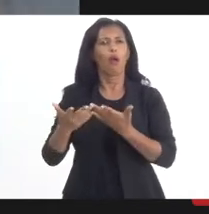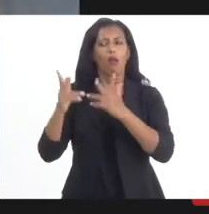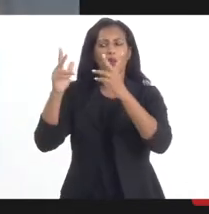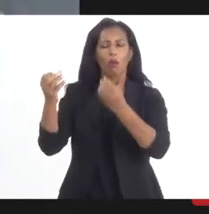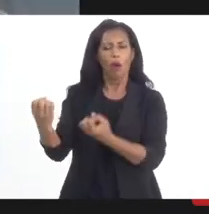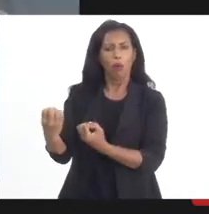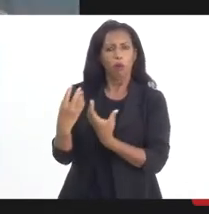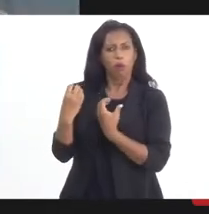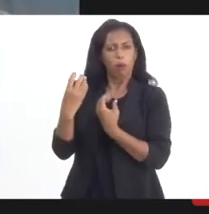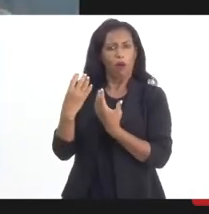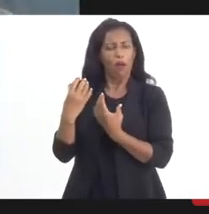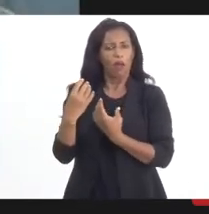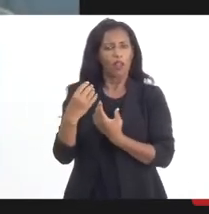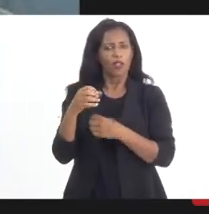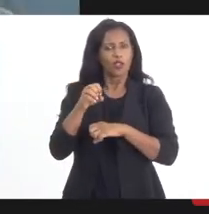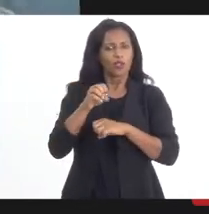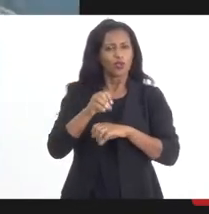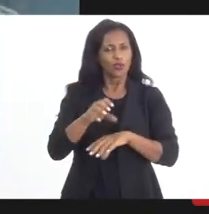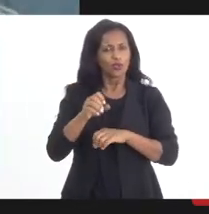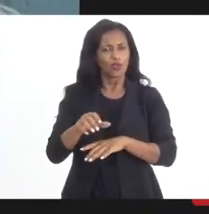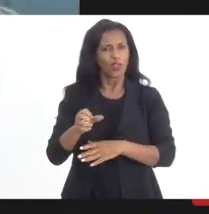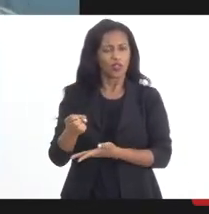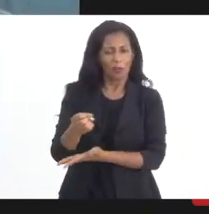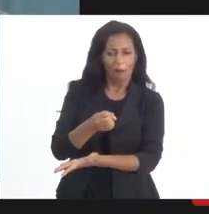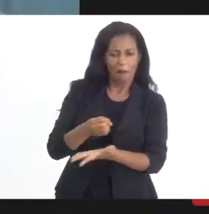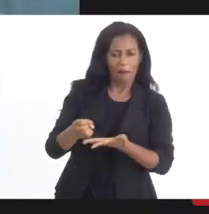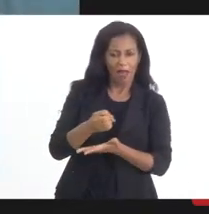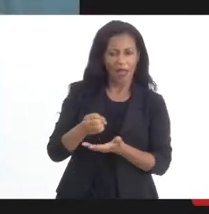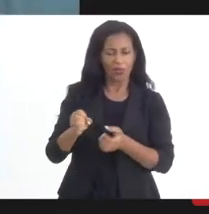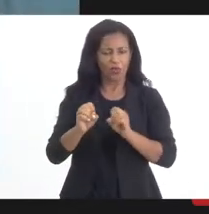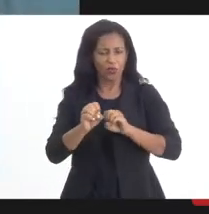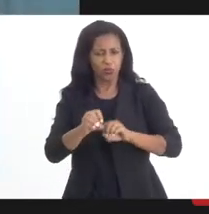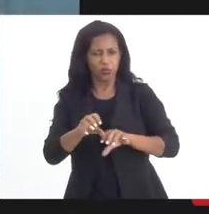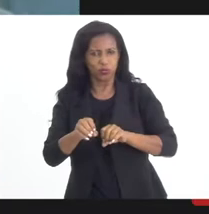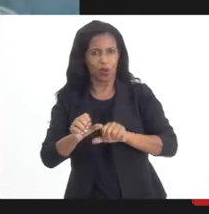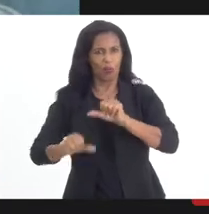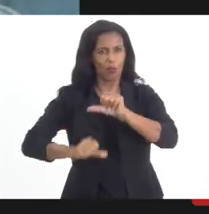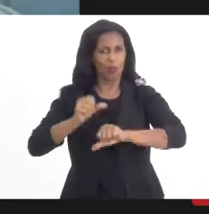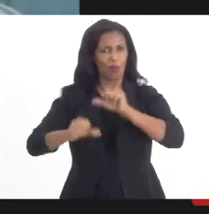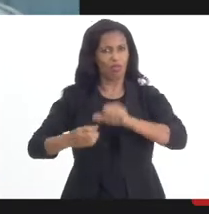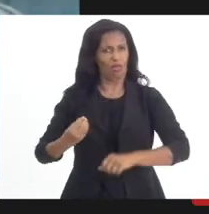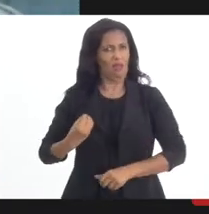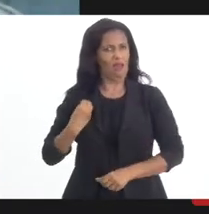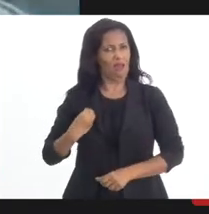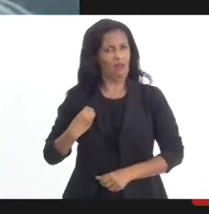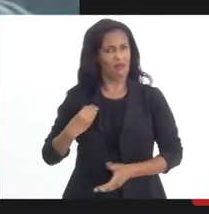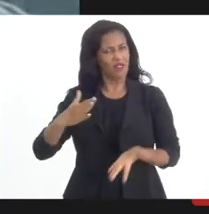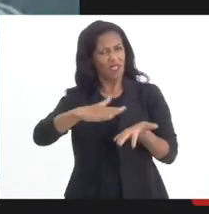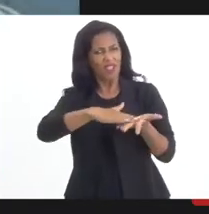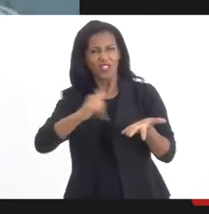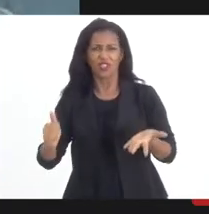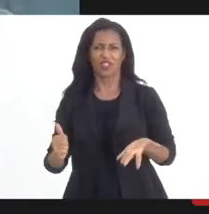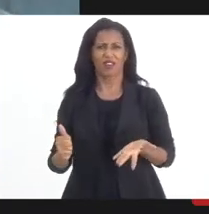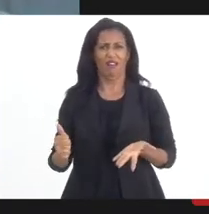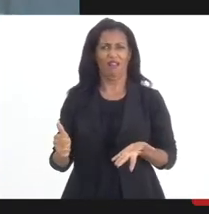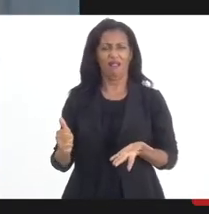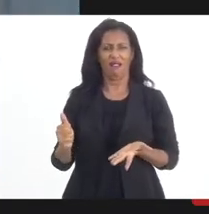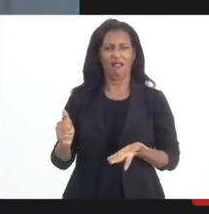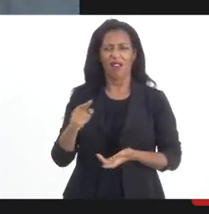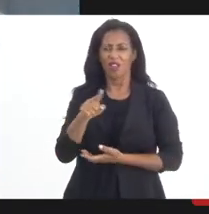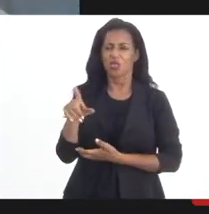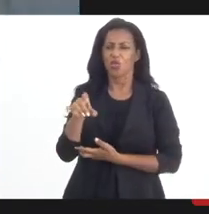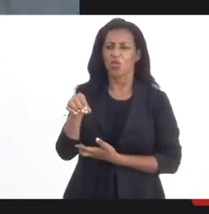e estudantes do ensino básico, para mudarem sua realidade de vida. É privar esta capital da Zona Oeste em ter